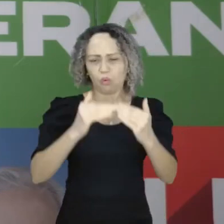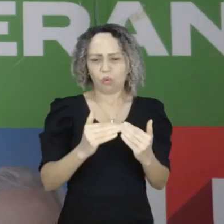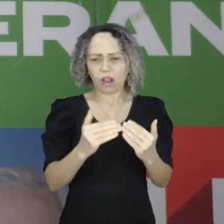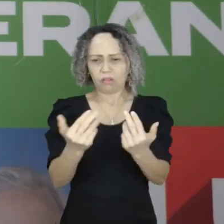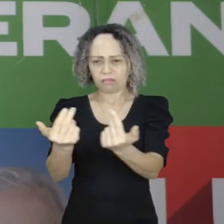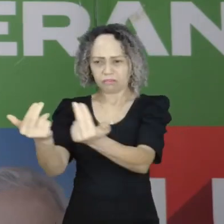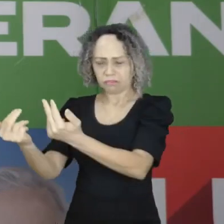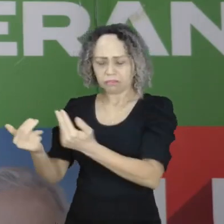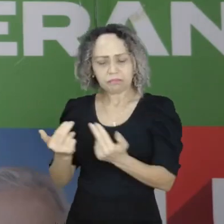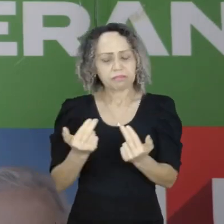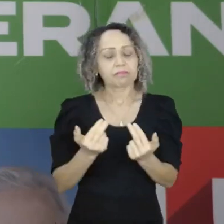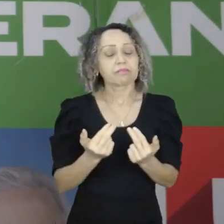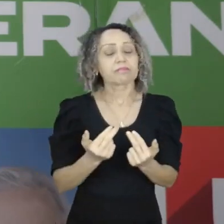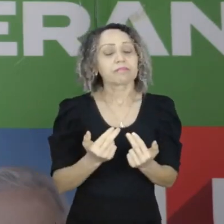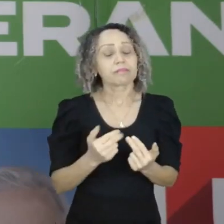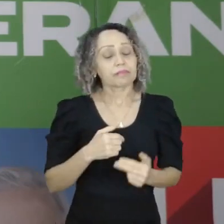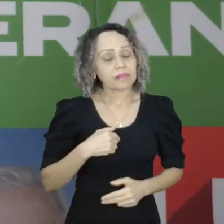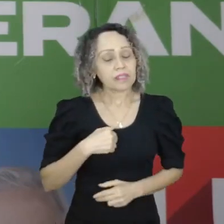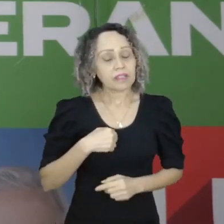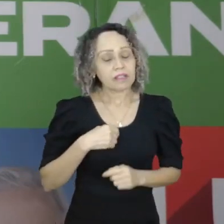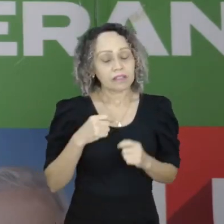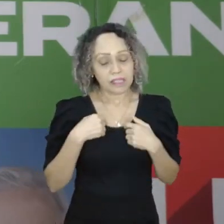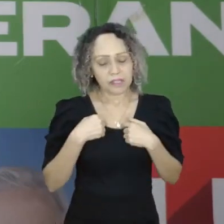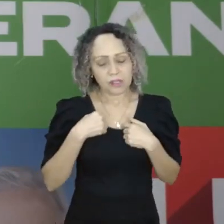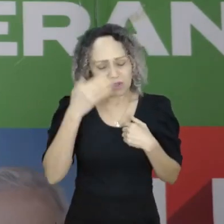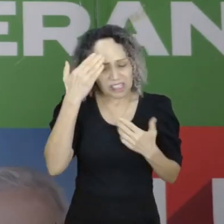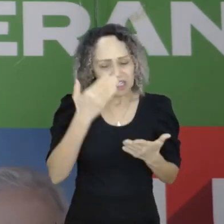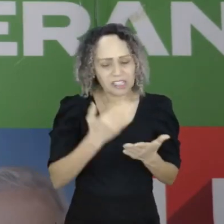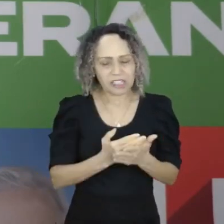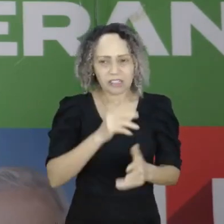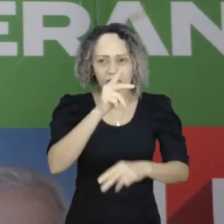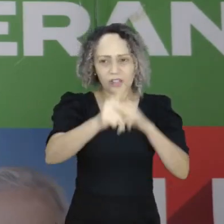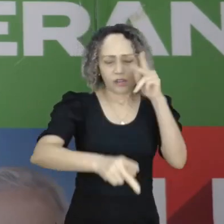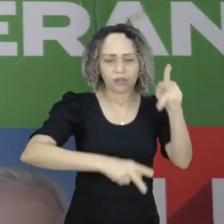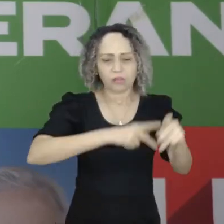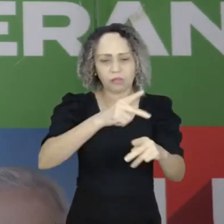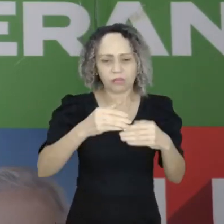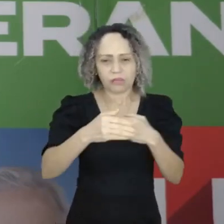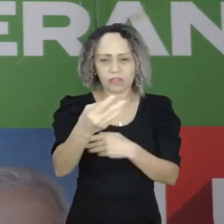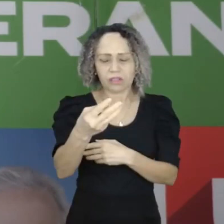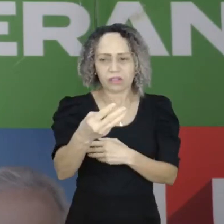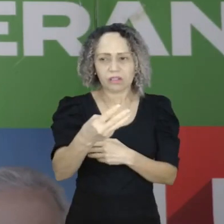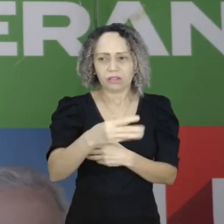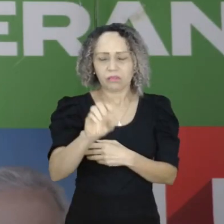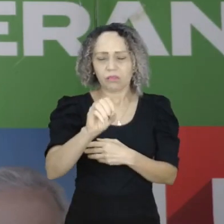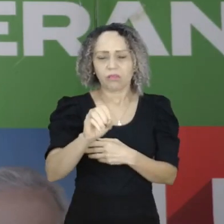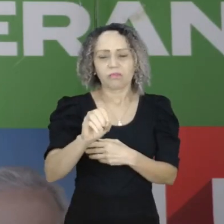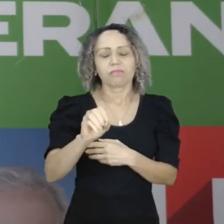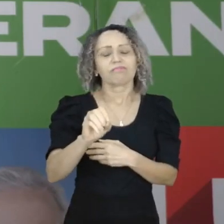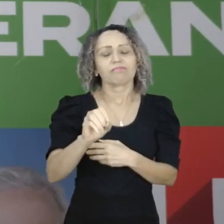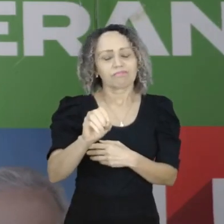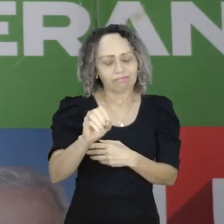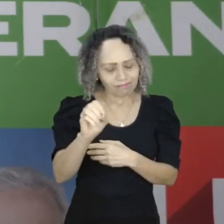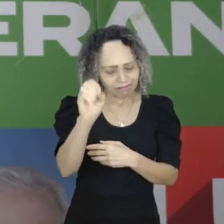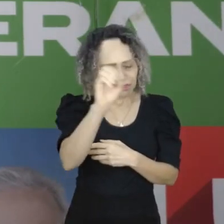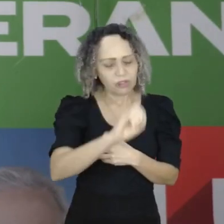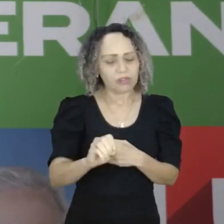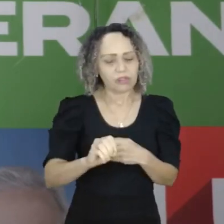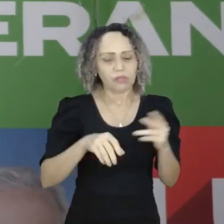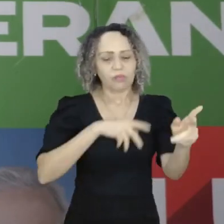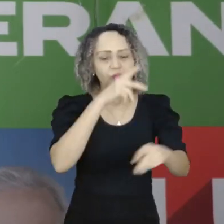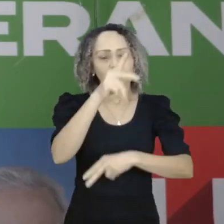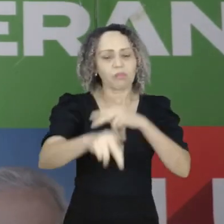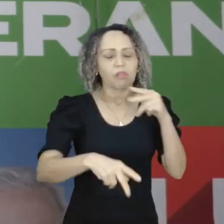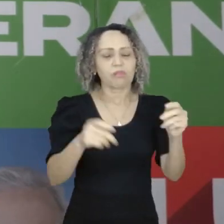povo brasileiro pode ganhar essas eleições no dia 15, no dia 30 de outubro, votando na democracia. E eu acho que,